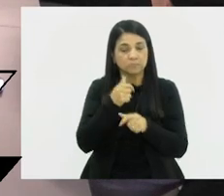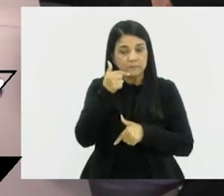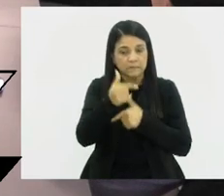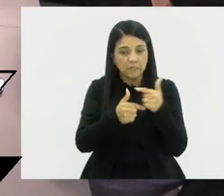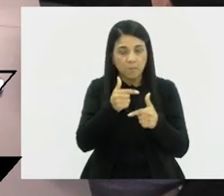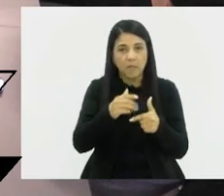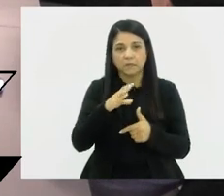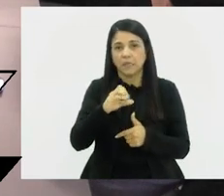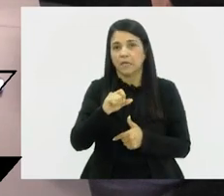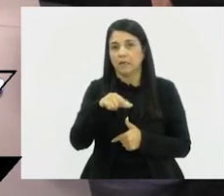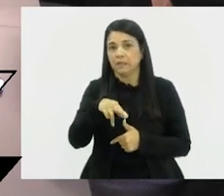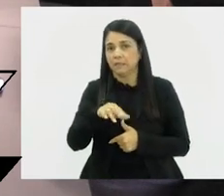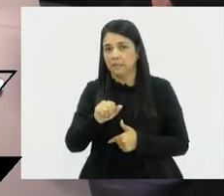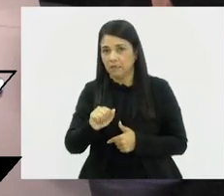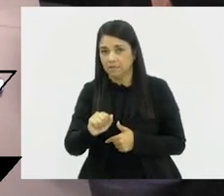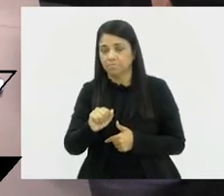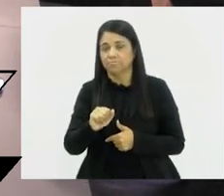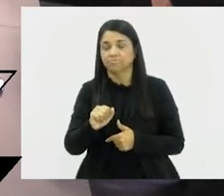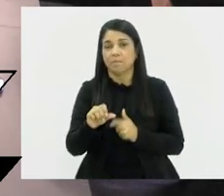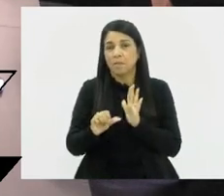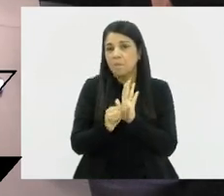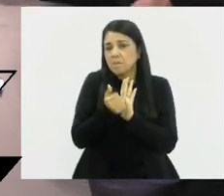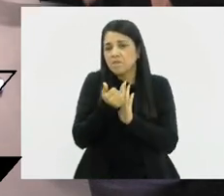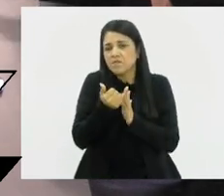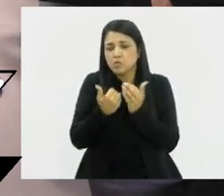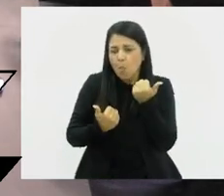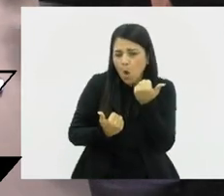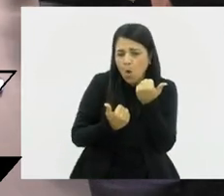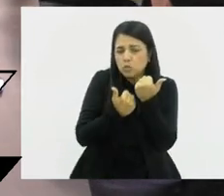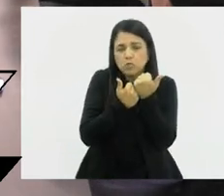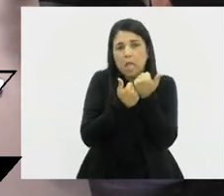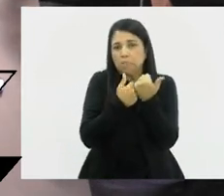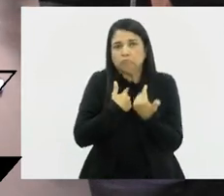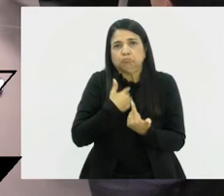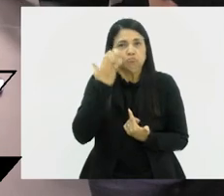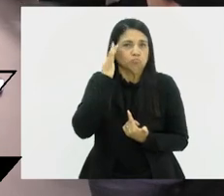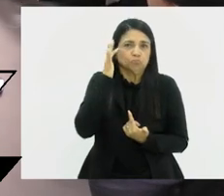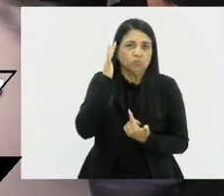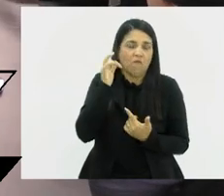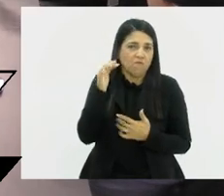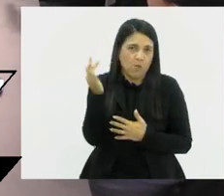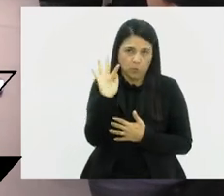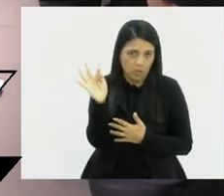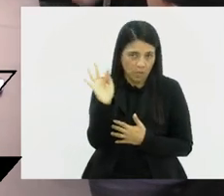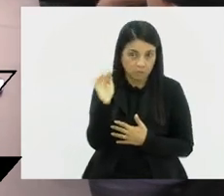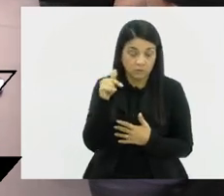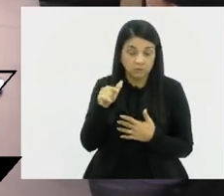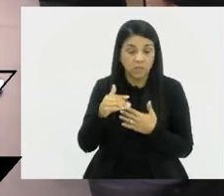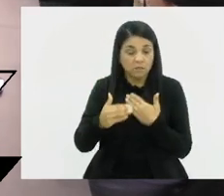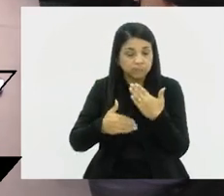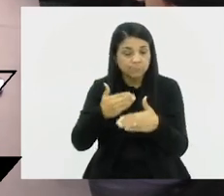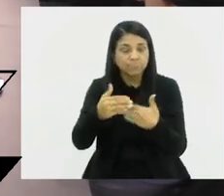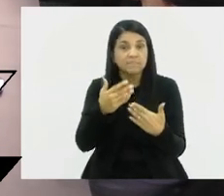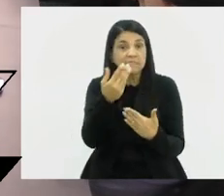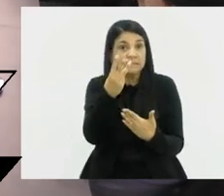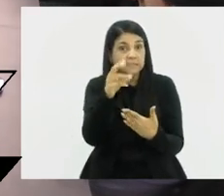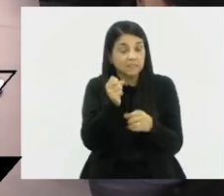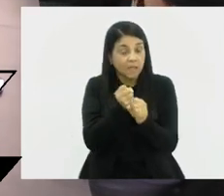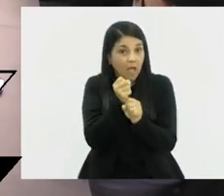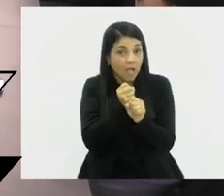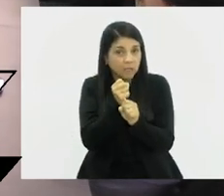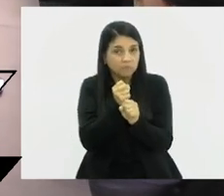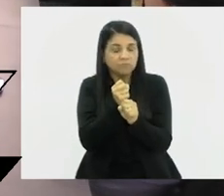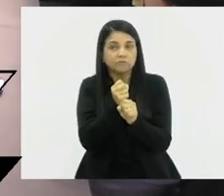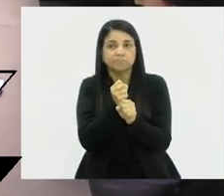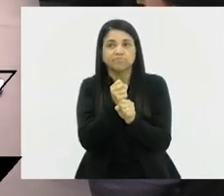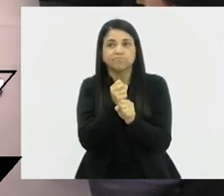pela primeira vez, comecei a trabalhar como auxiliar, nem sonhava em fazer a faculdade. E, ao longo desses anos, eu